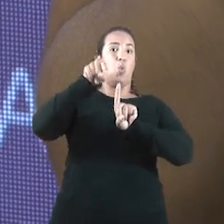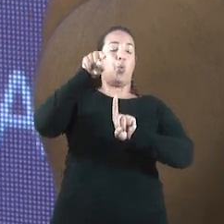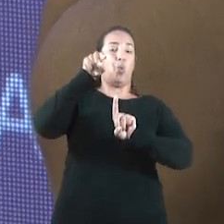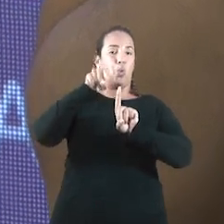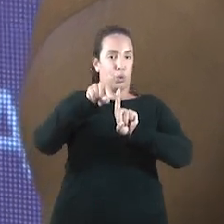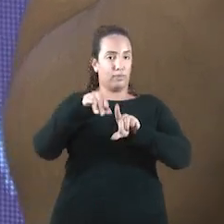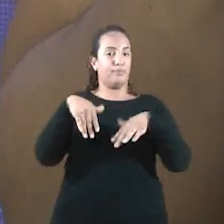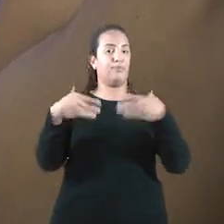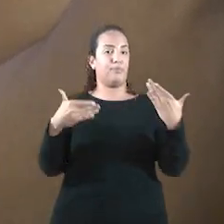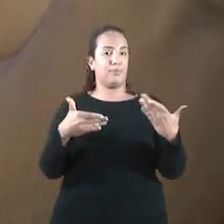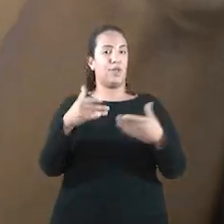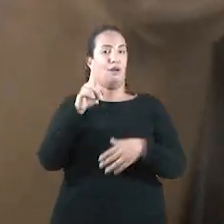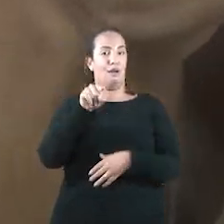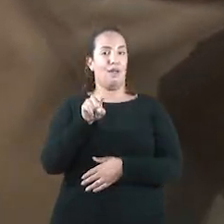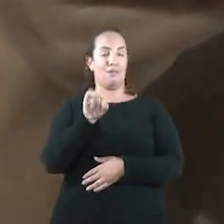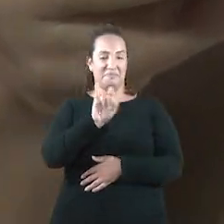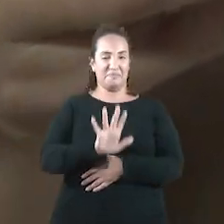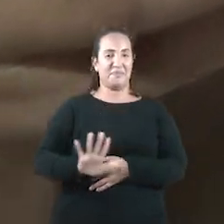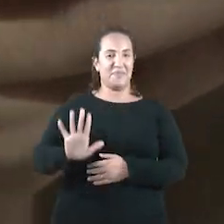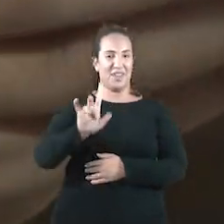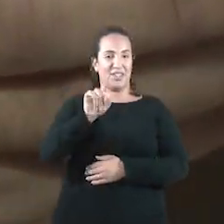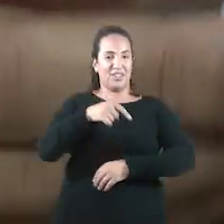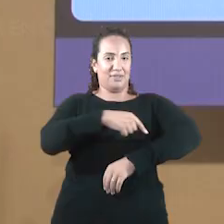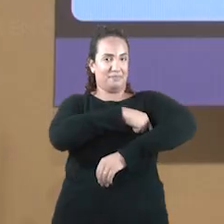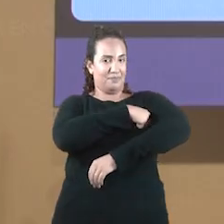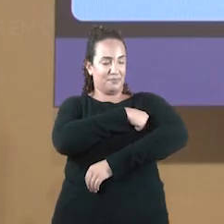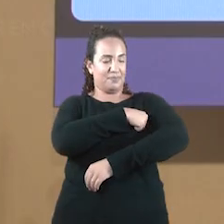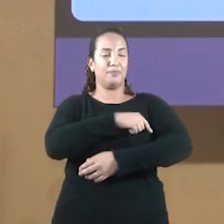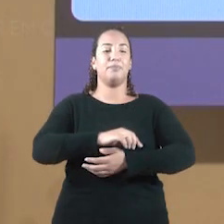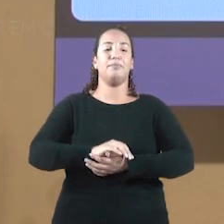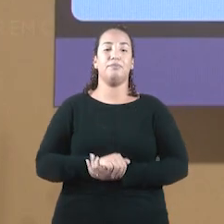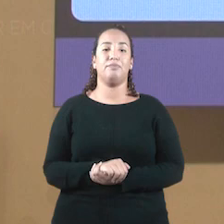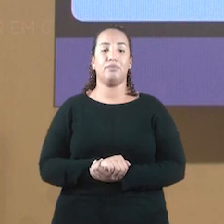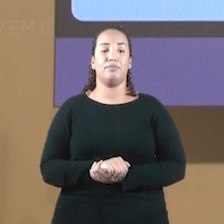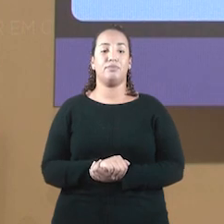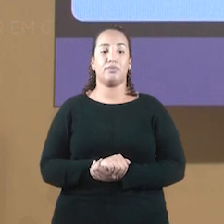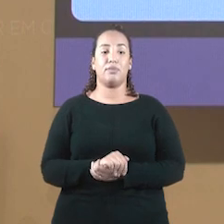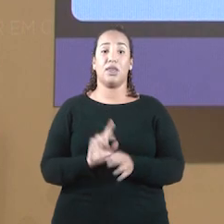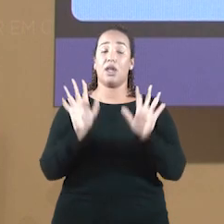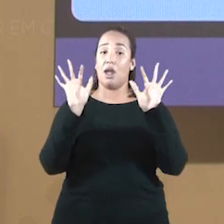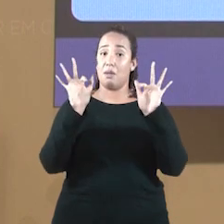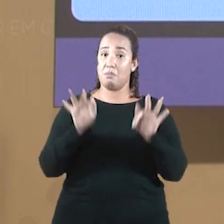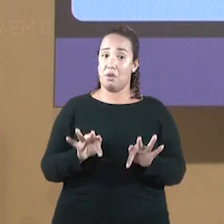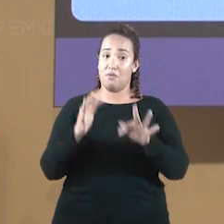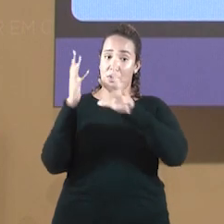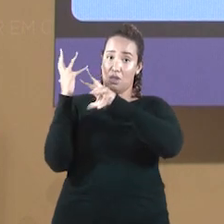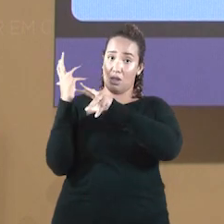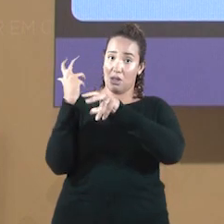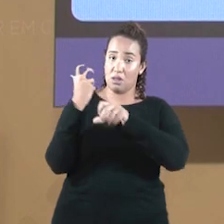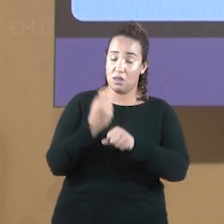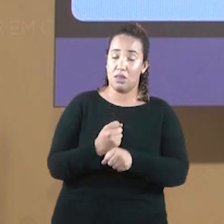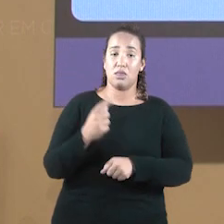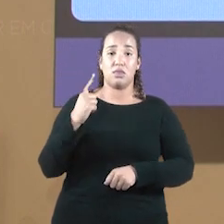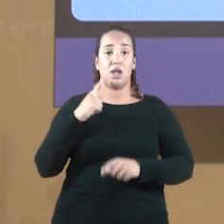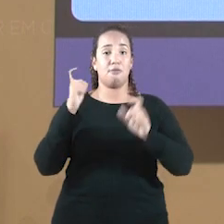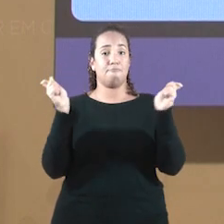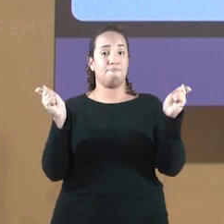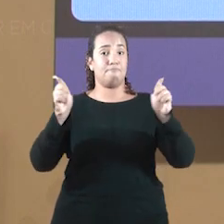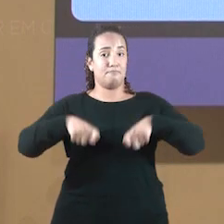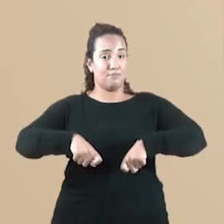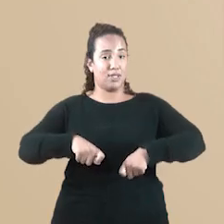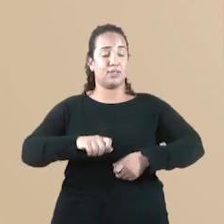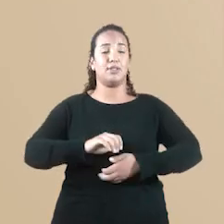Então, esse é o termômetro. E para finalizar nossa revisão, temos a